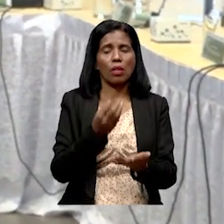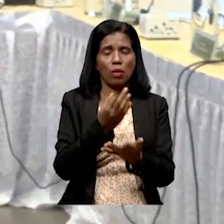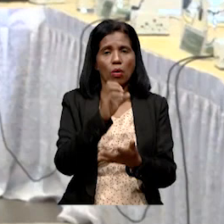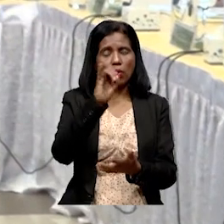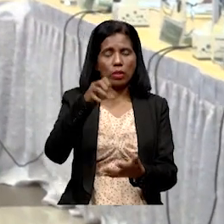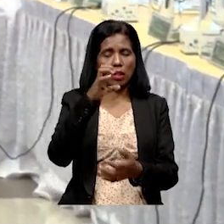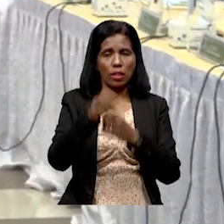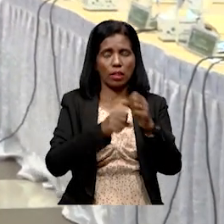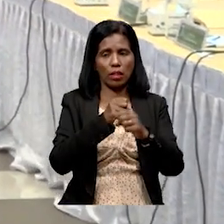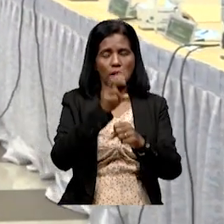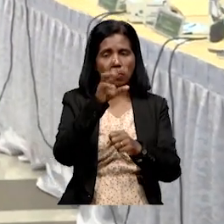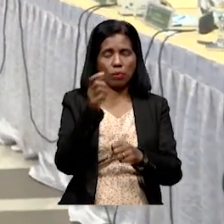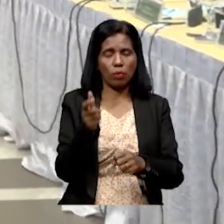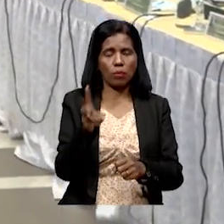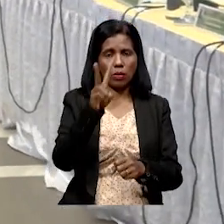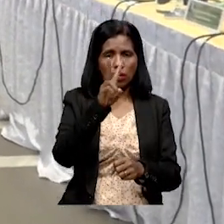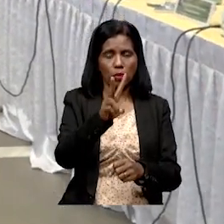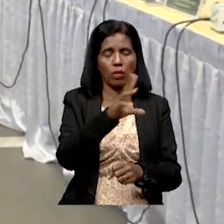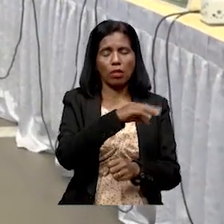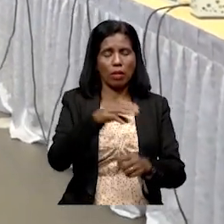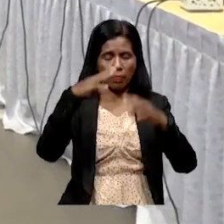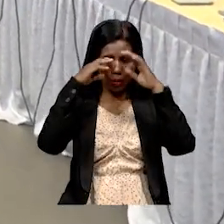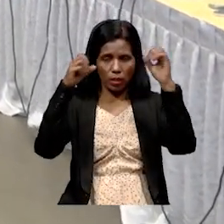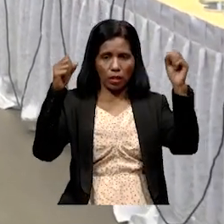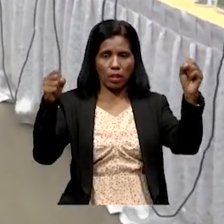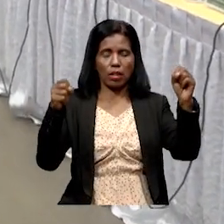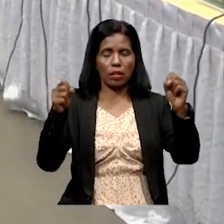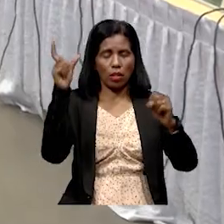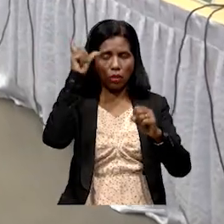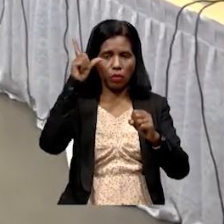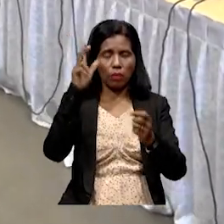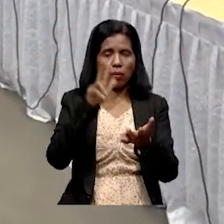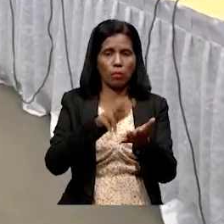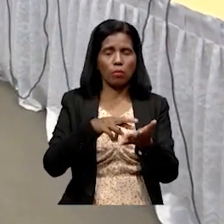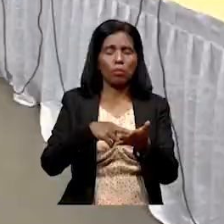Estado tinha reunião no recente Ruan B, Presidente da República Francisco Guterres luolo promulga e